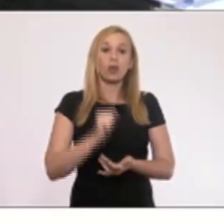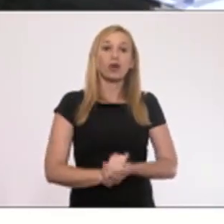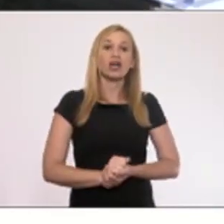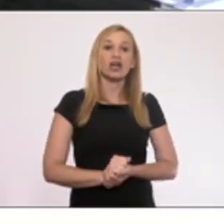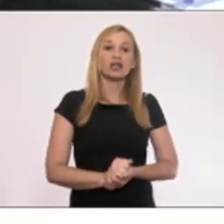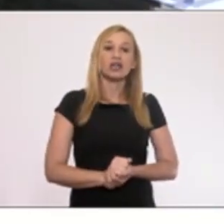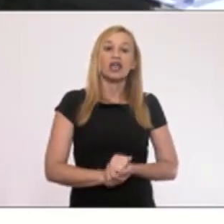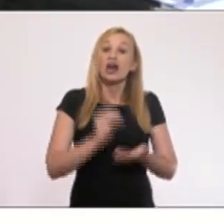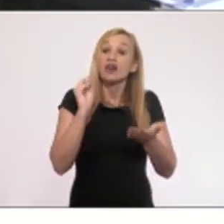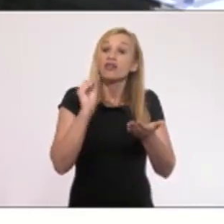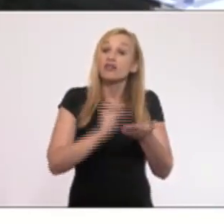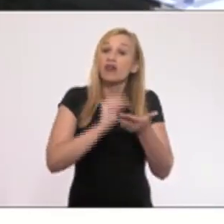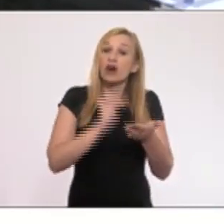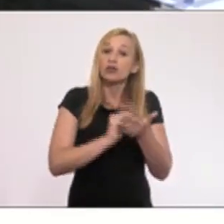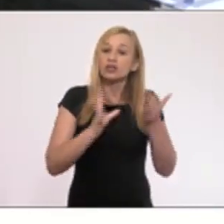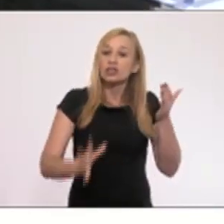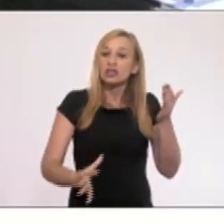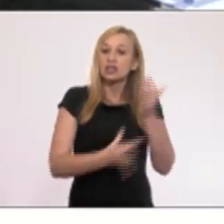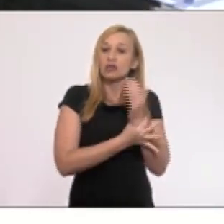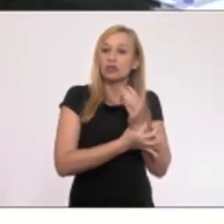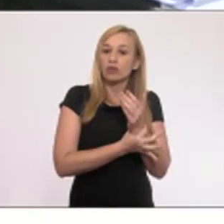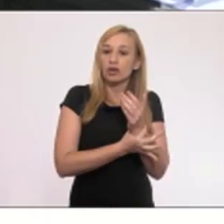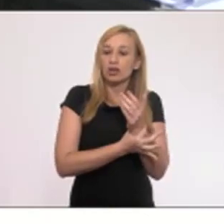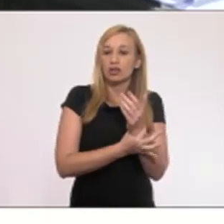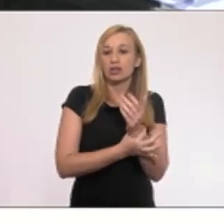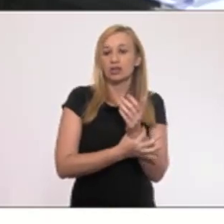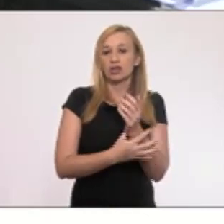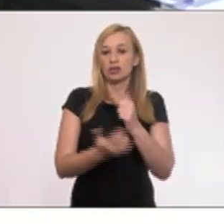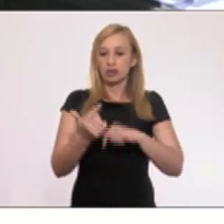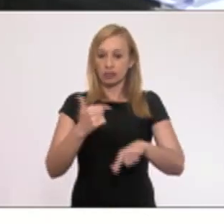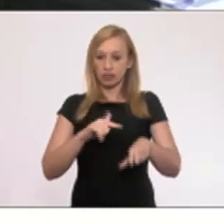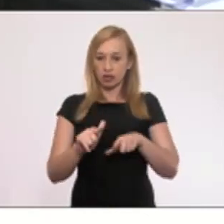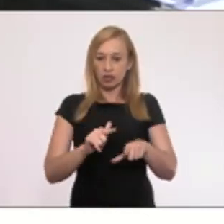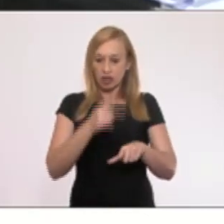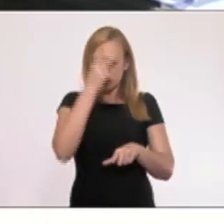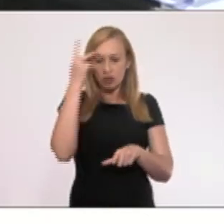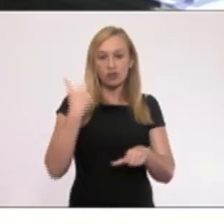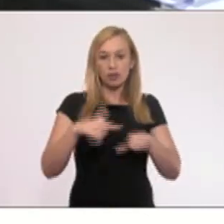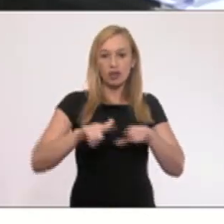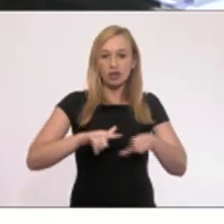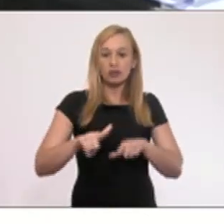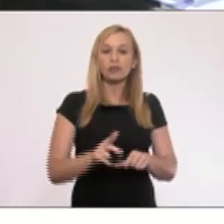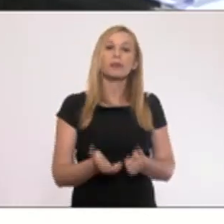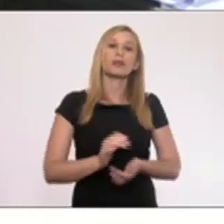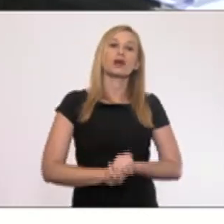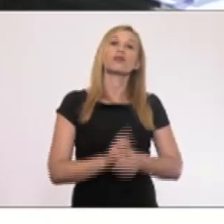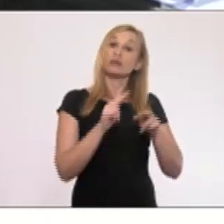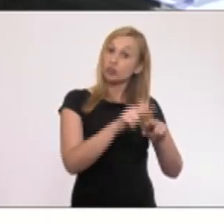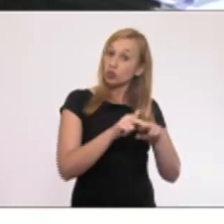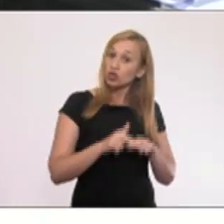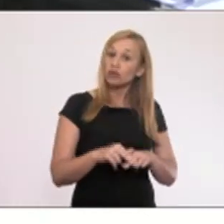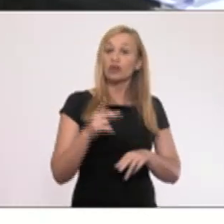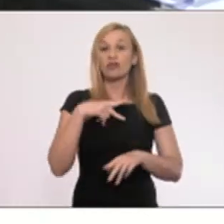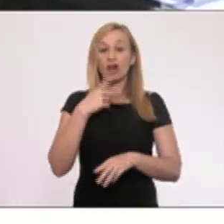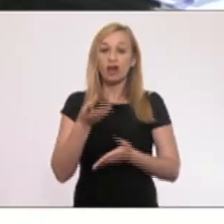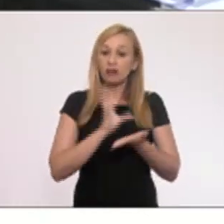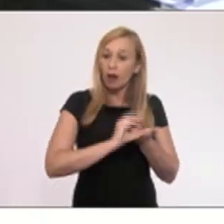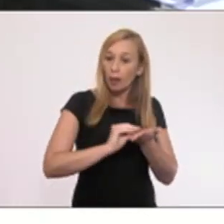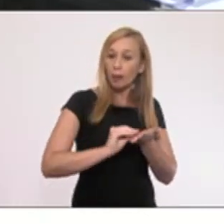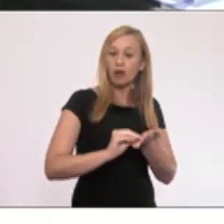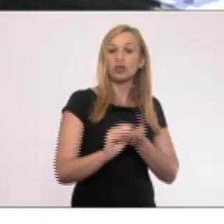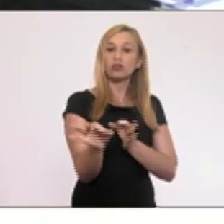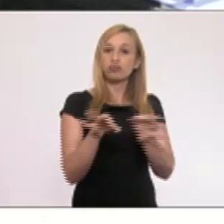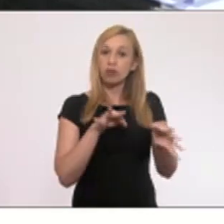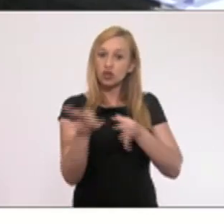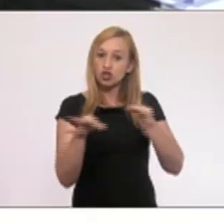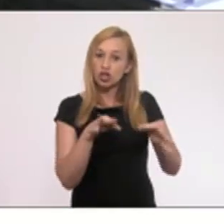da segurança dos trabalhadores. Por essa razão, foi trazido à pauta o